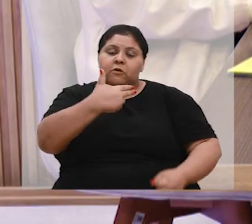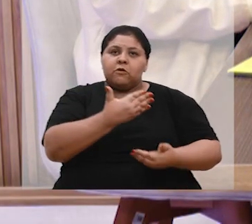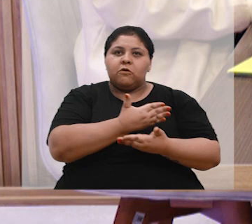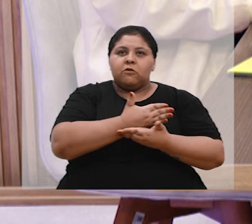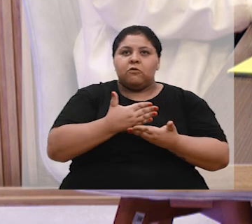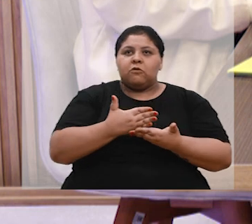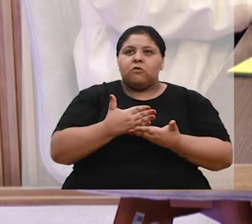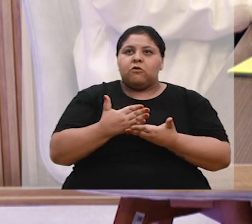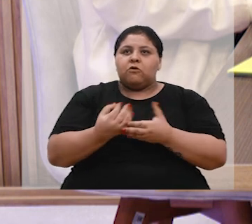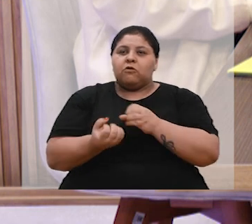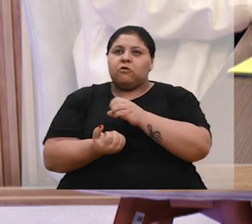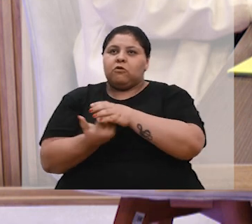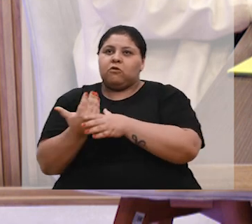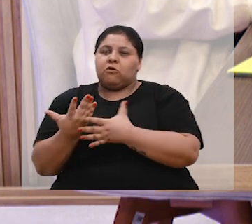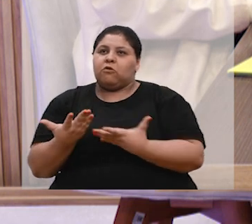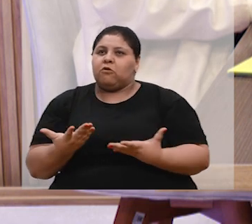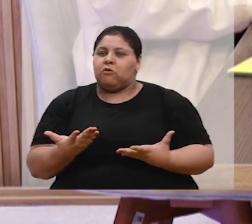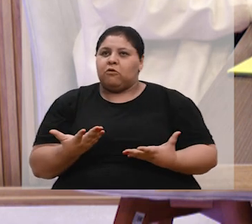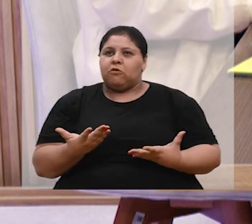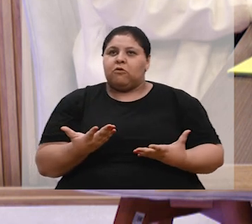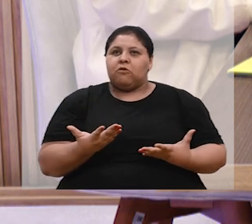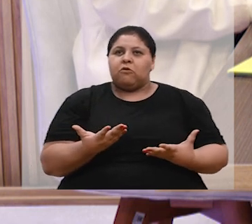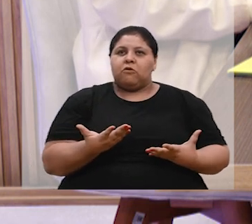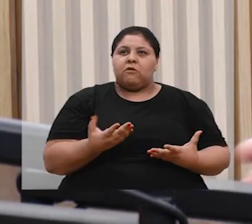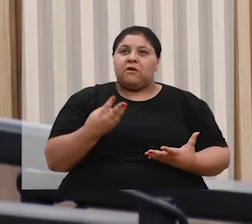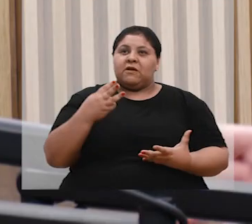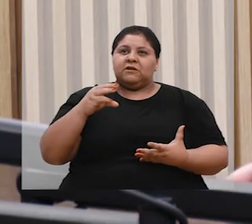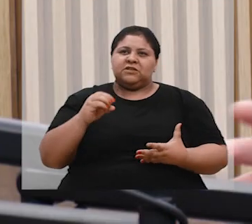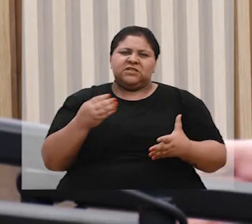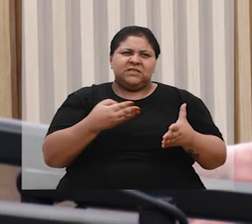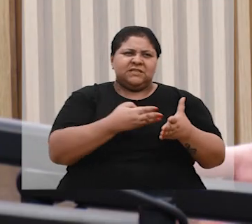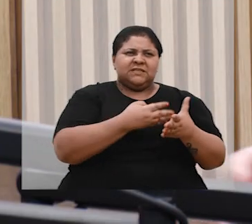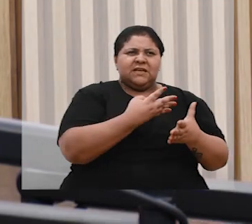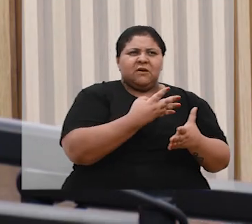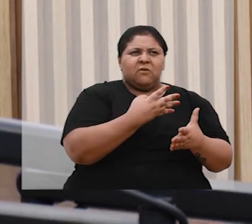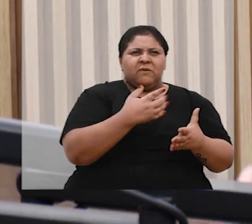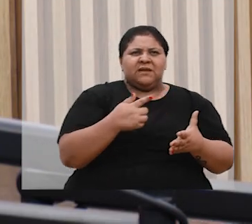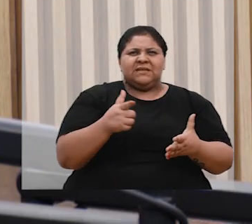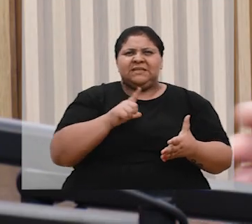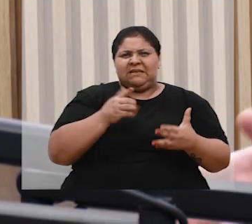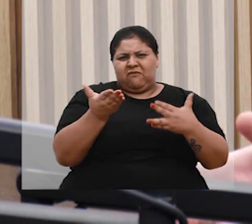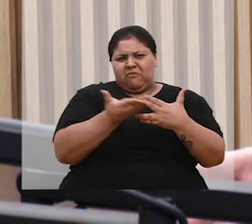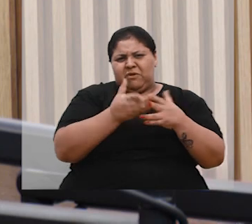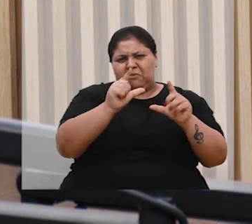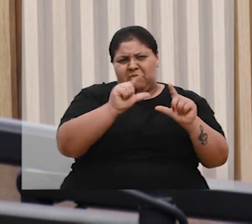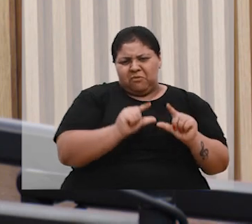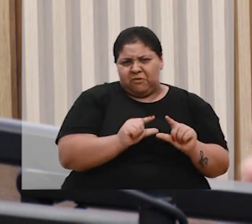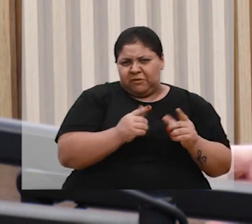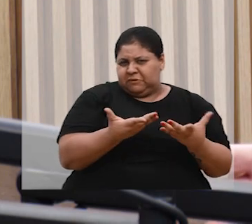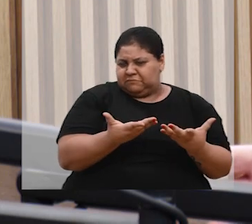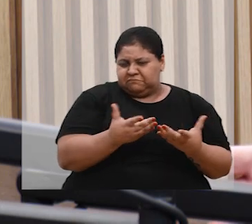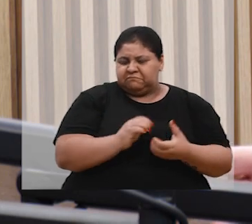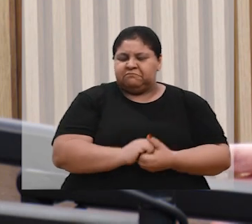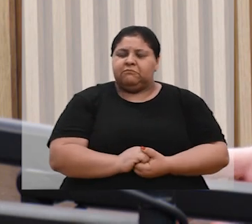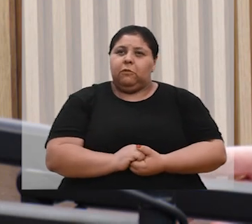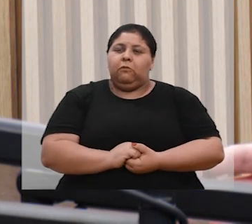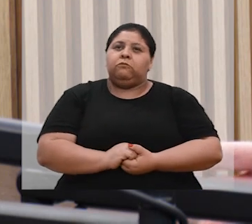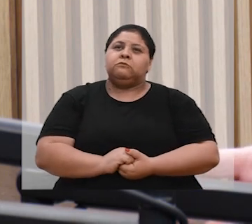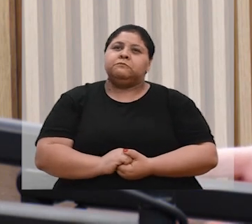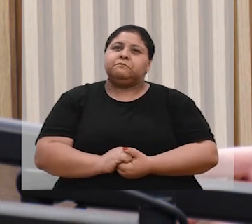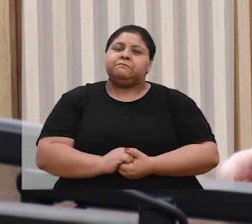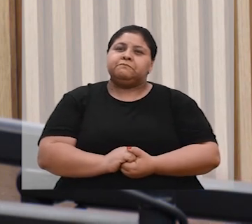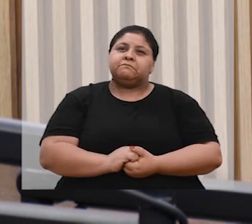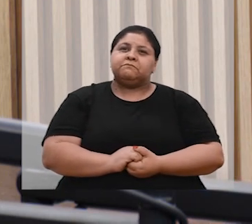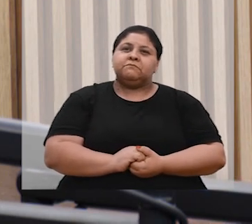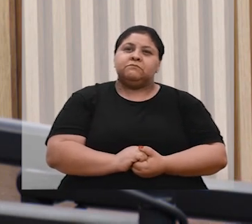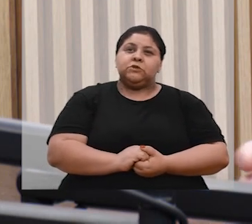um regime basicamente de 30 a 47, houve um intervalinho ali, mas muito curto, de 30 a 47, um regime de característica